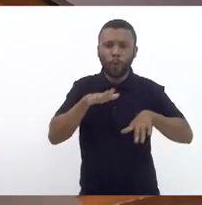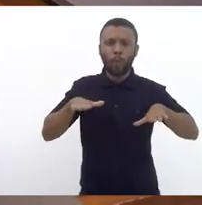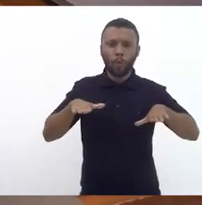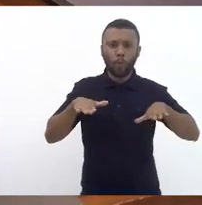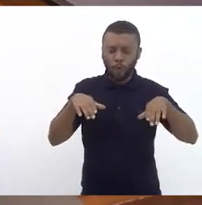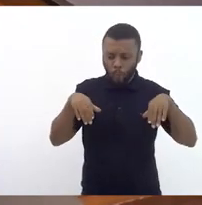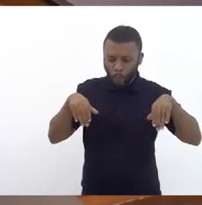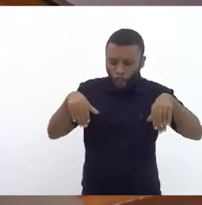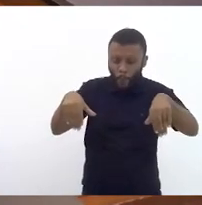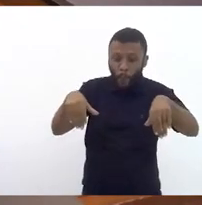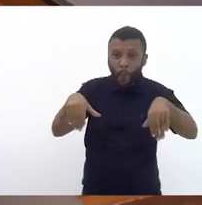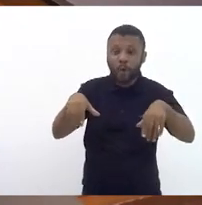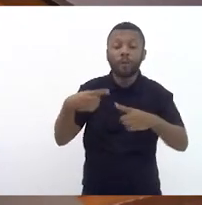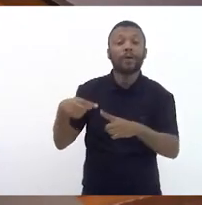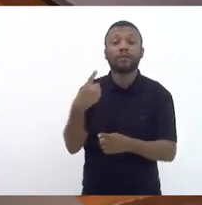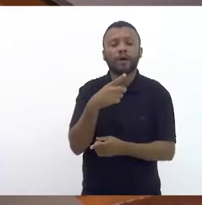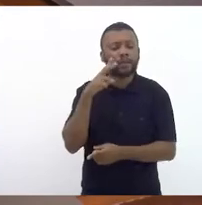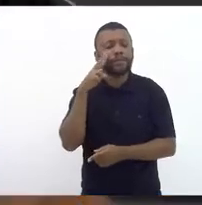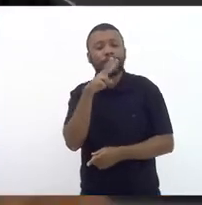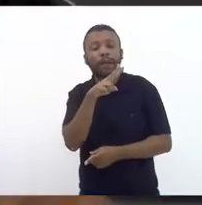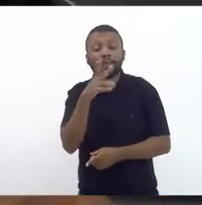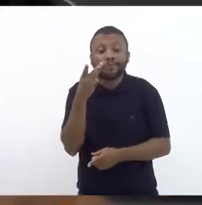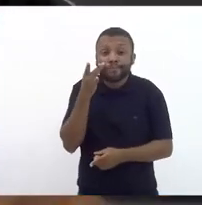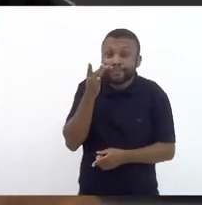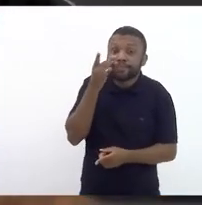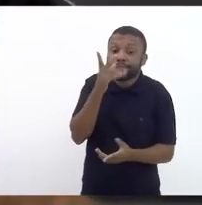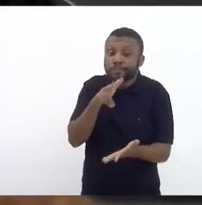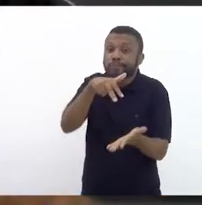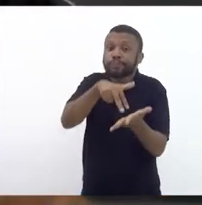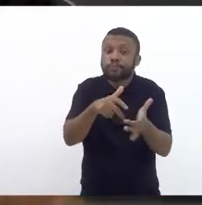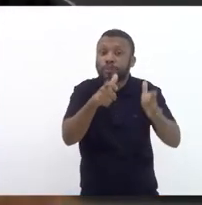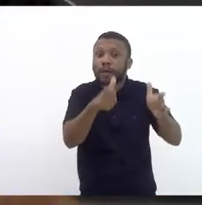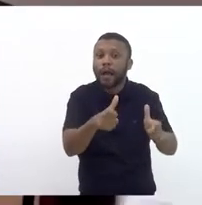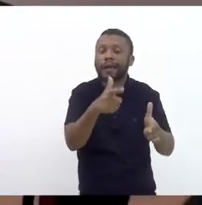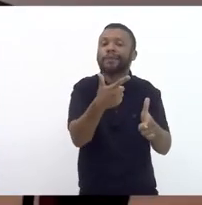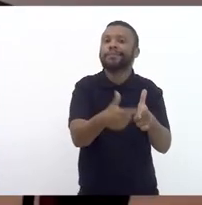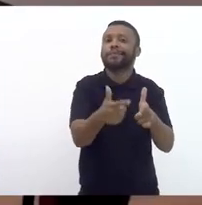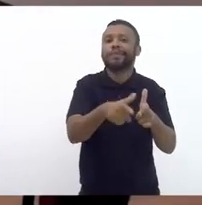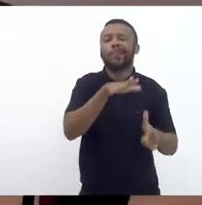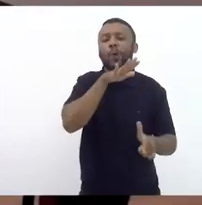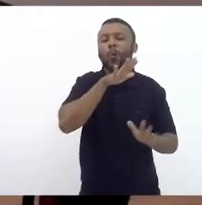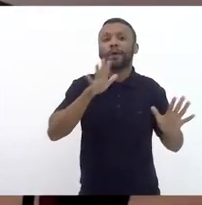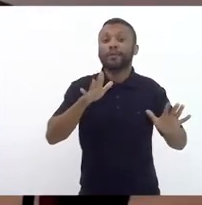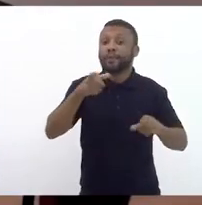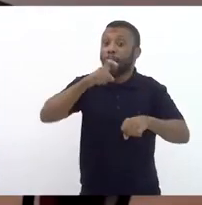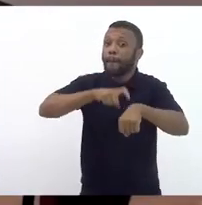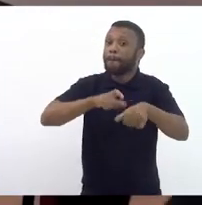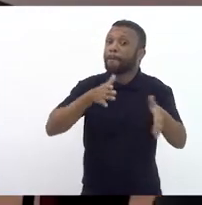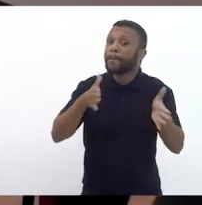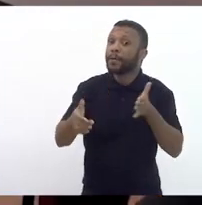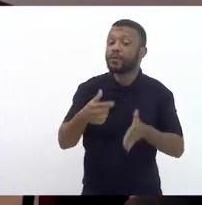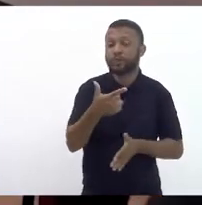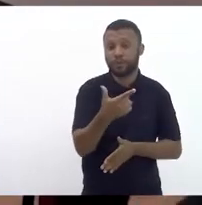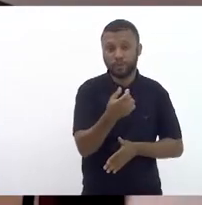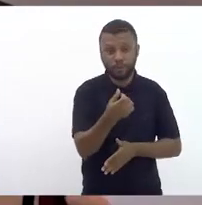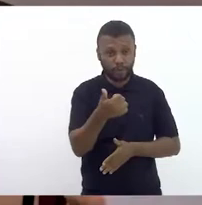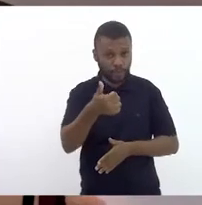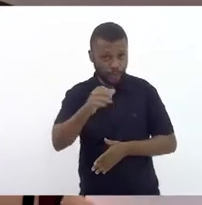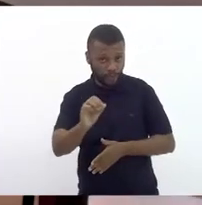loco que estão ruins. Isso foi feito nesse período de 2010 a 2018.